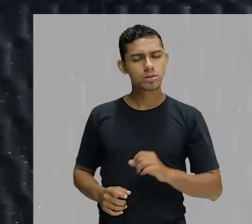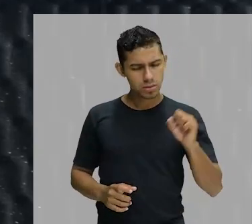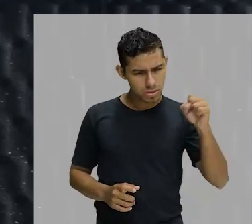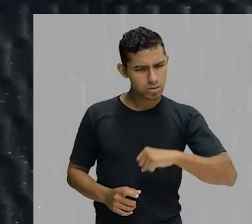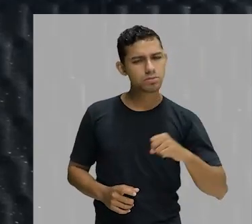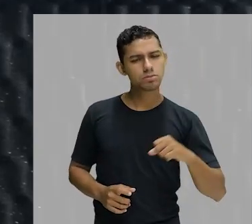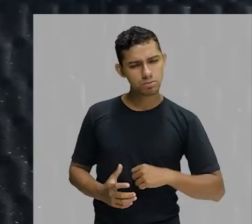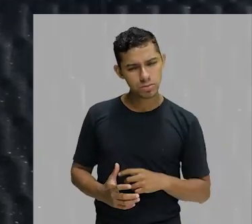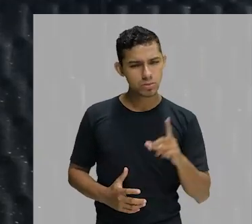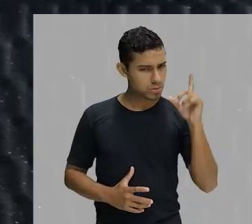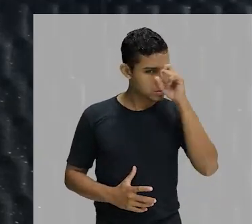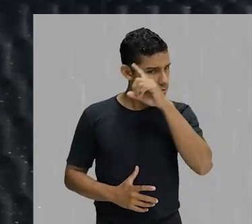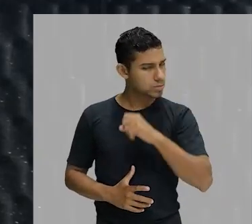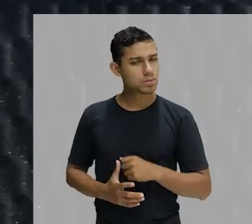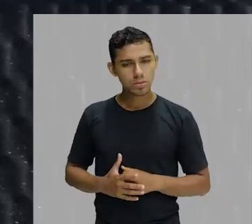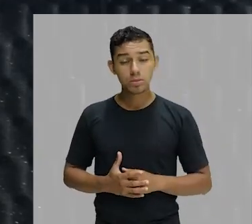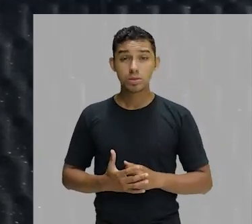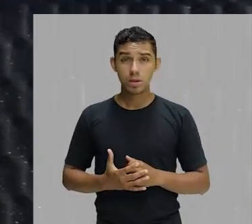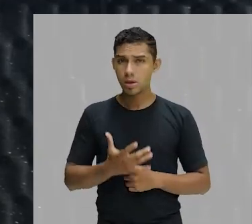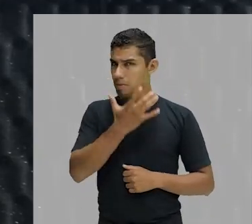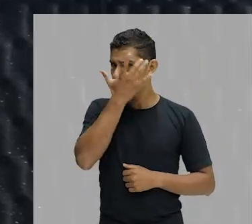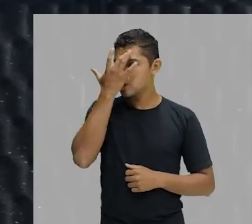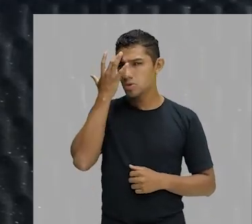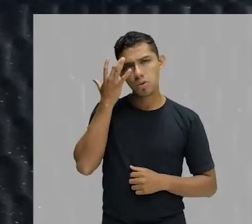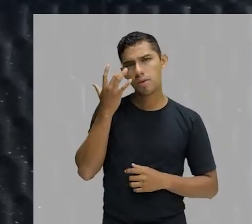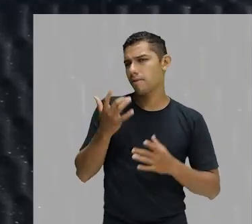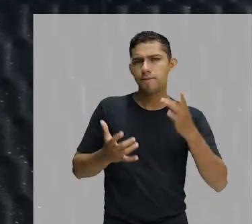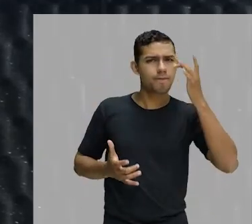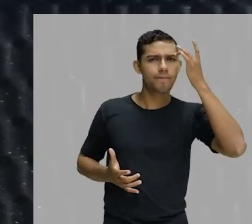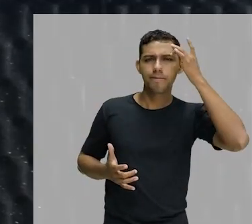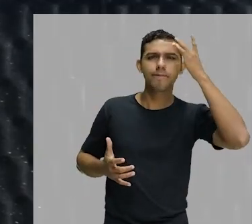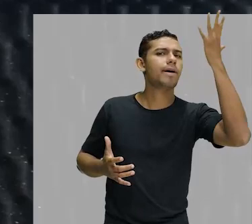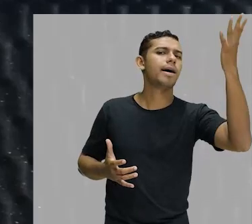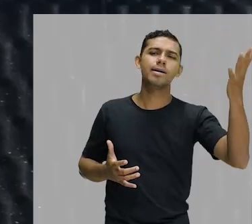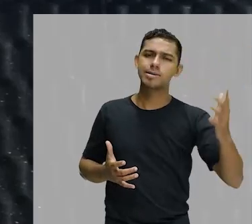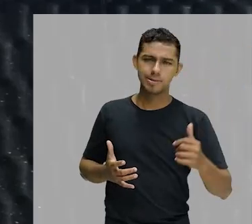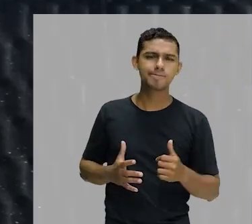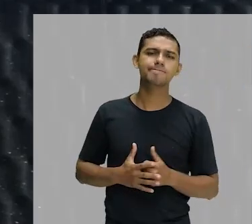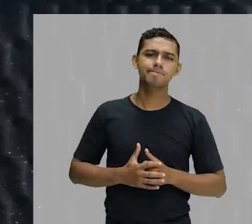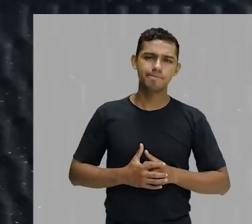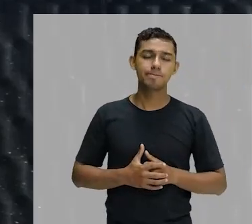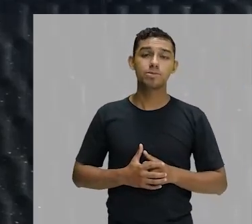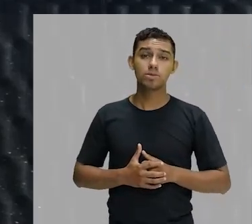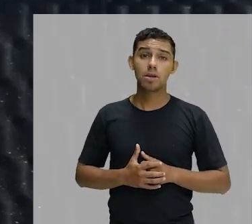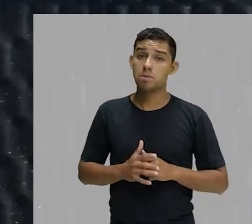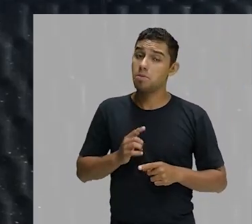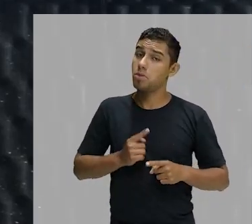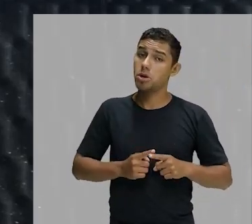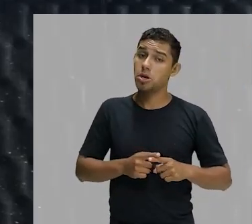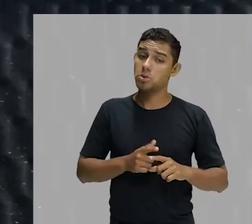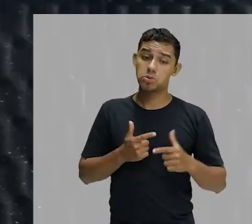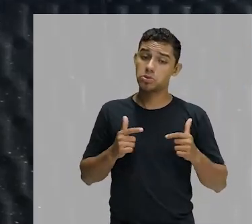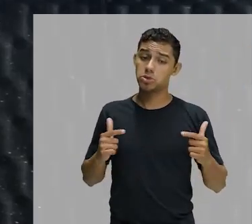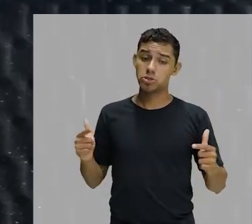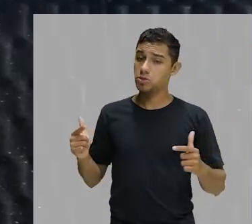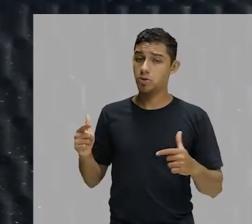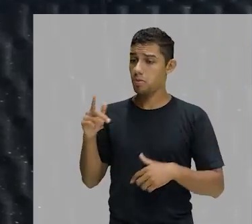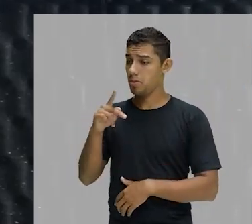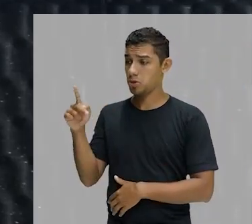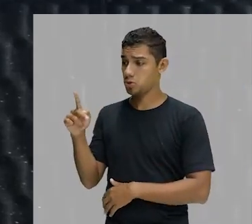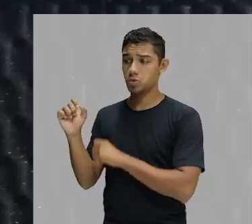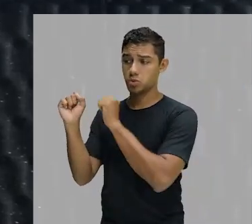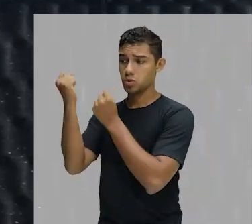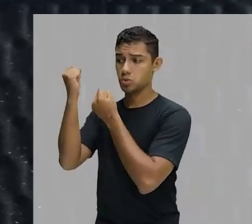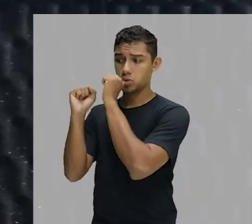Sim. Eu vejo pessoas fazendo com muito mais facilidade que eu, porque eu não tive um professor de educação física